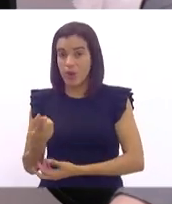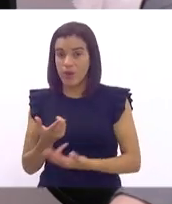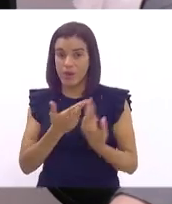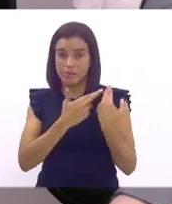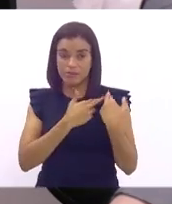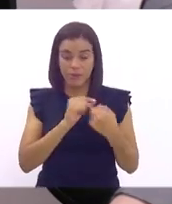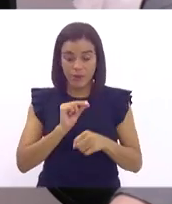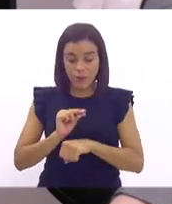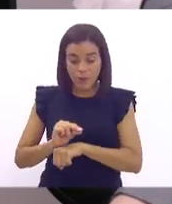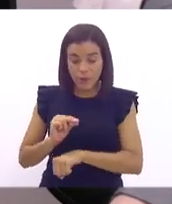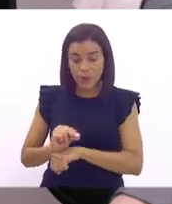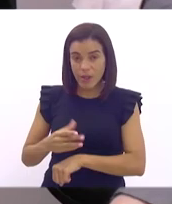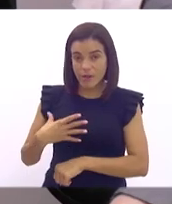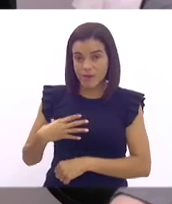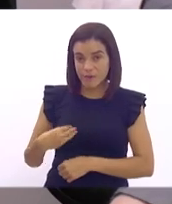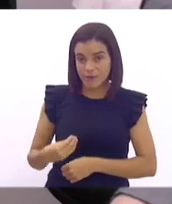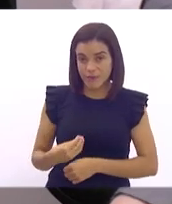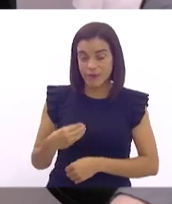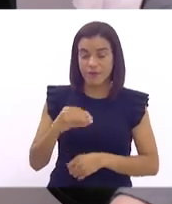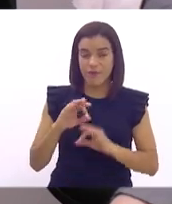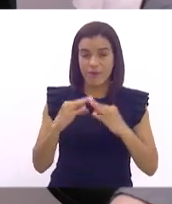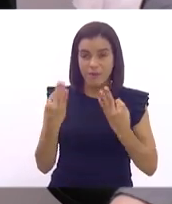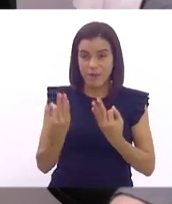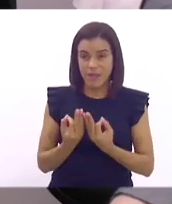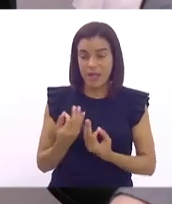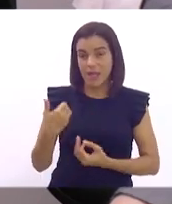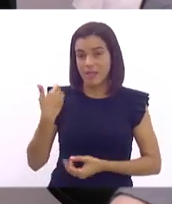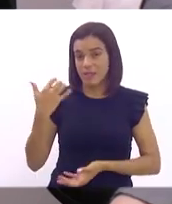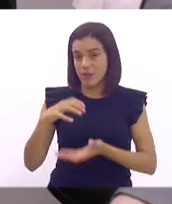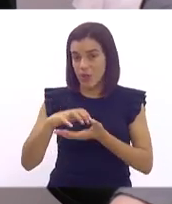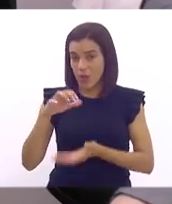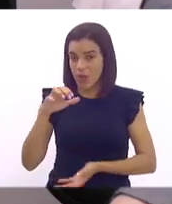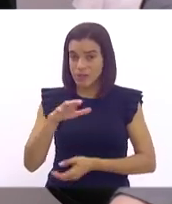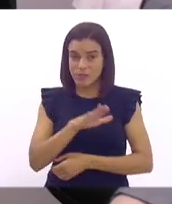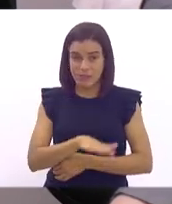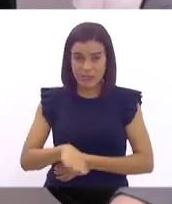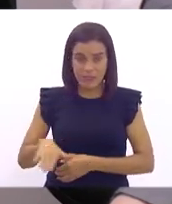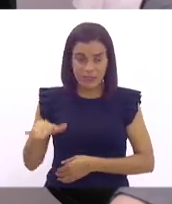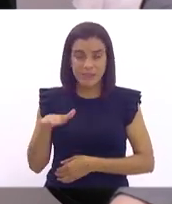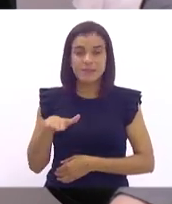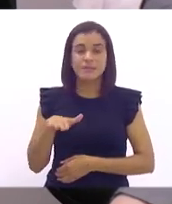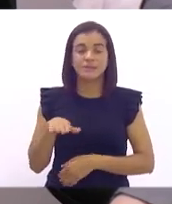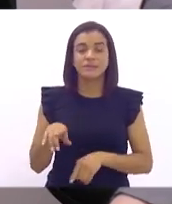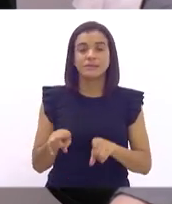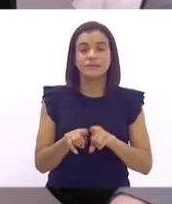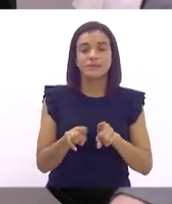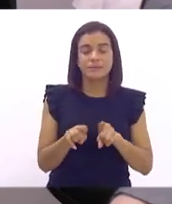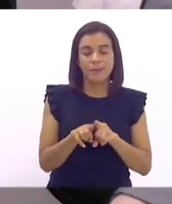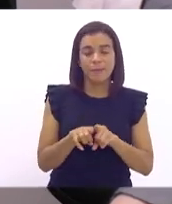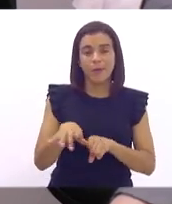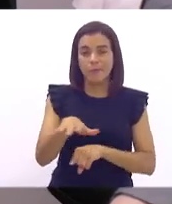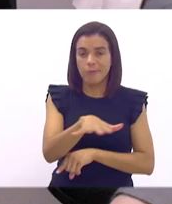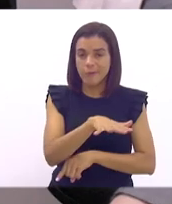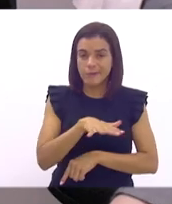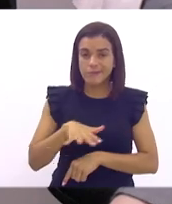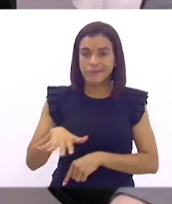do cuidado com seus familiares, tanto idosos quanto crianças, quanto esse espaço